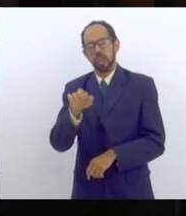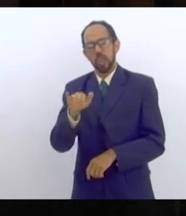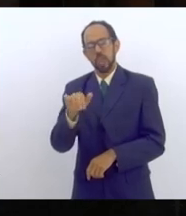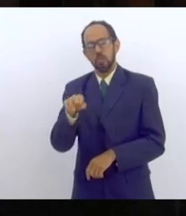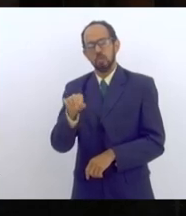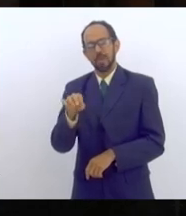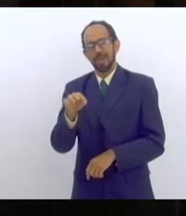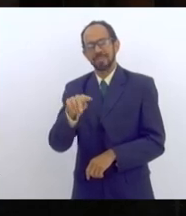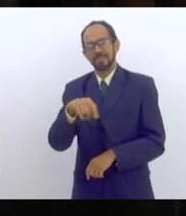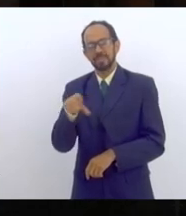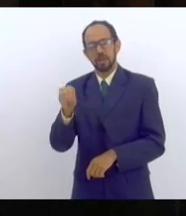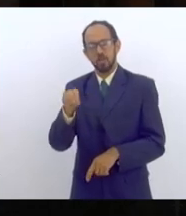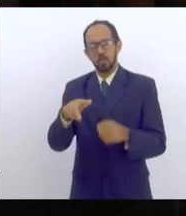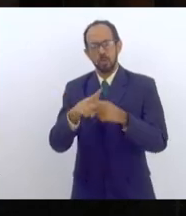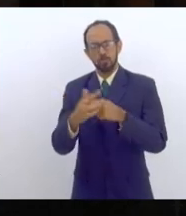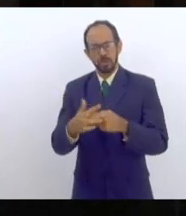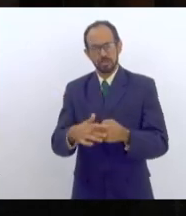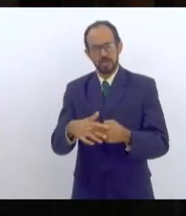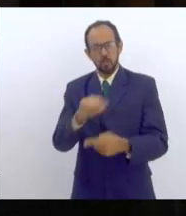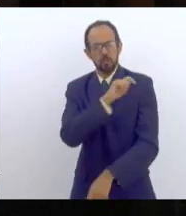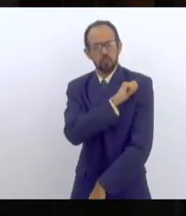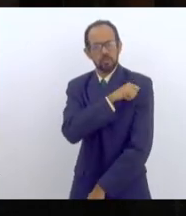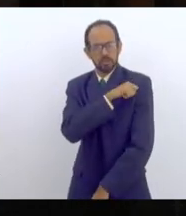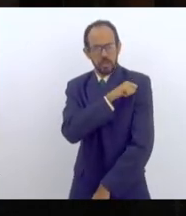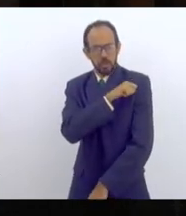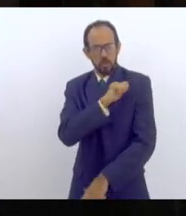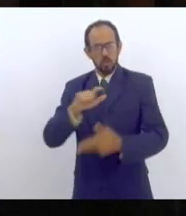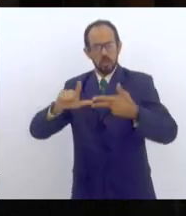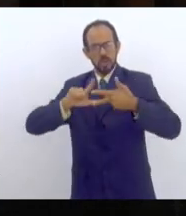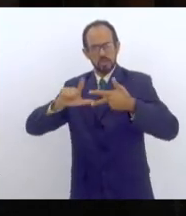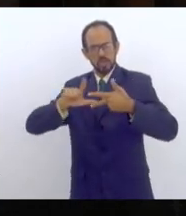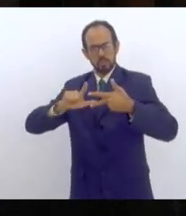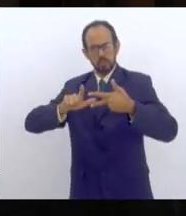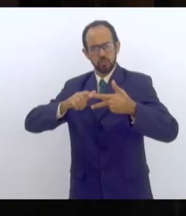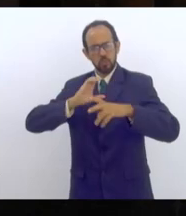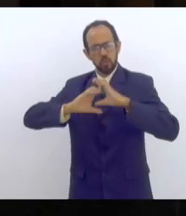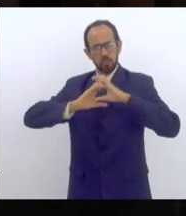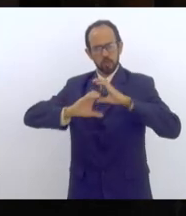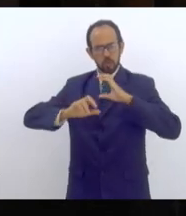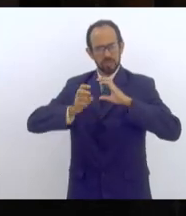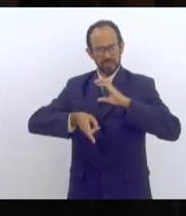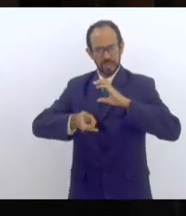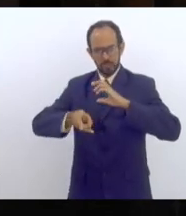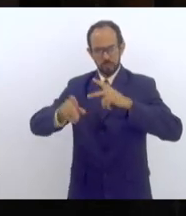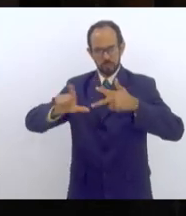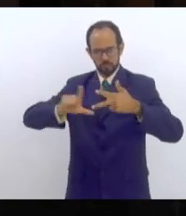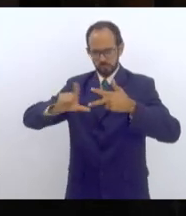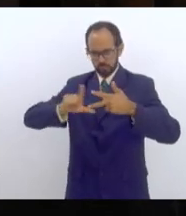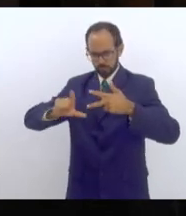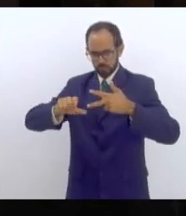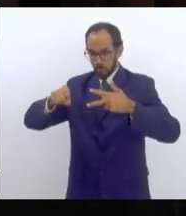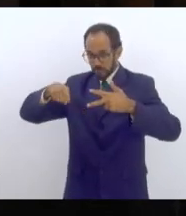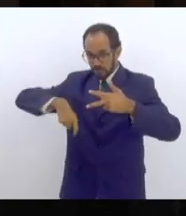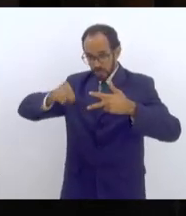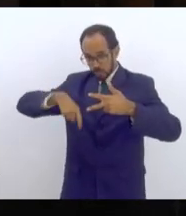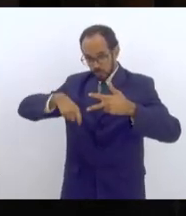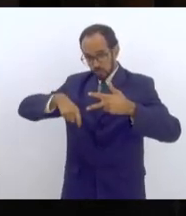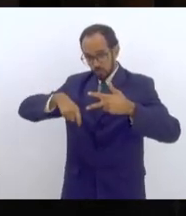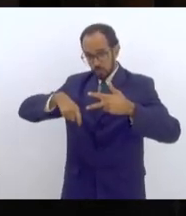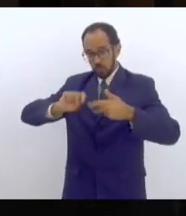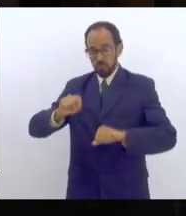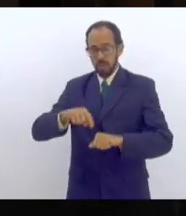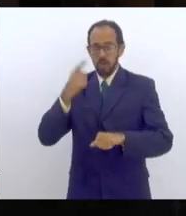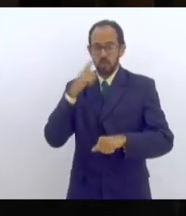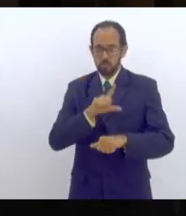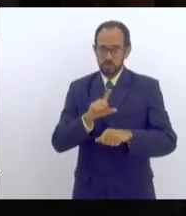e sensibilidade, o Legislativo dialogou permanentemente com o Executivo e o funcionalismo, garantiu, assim, que o